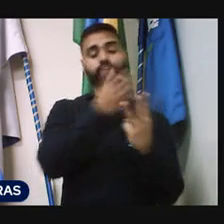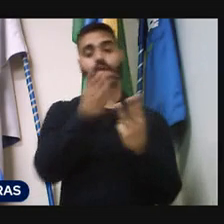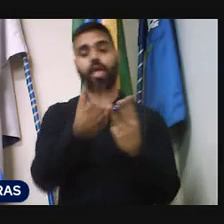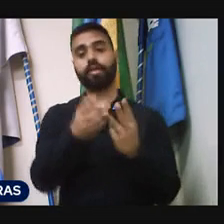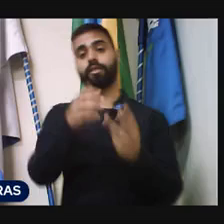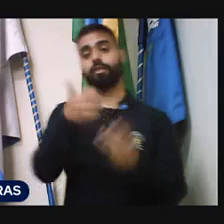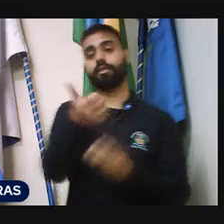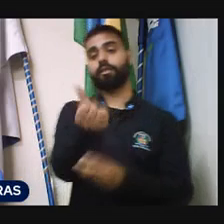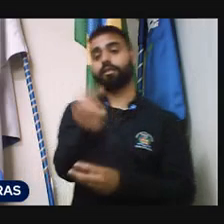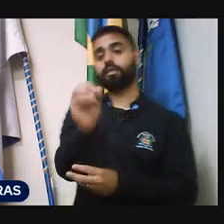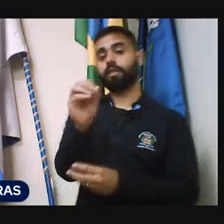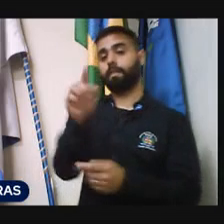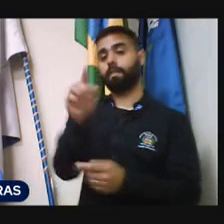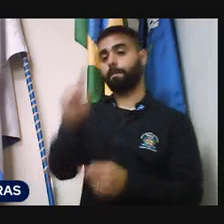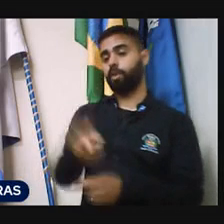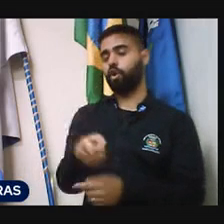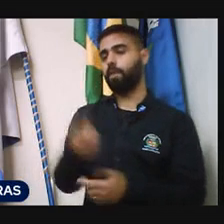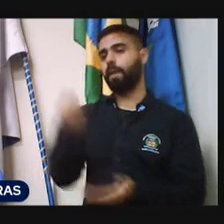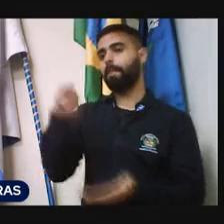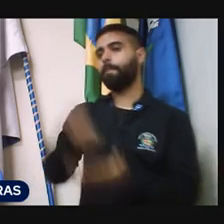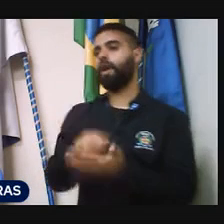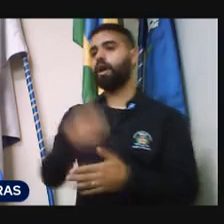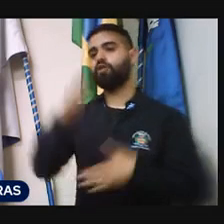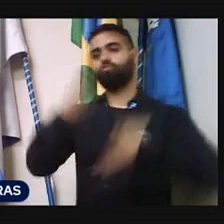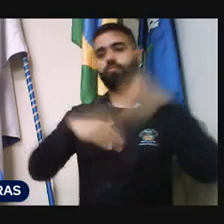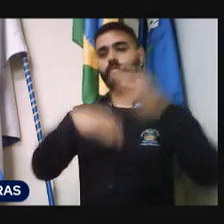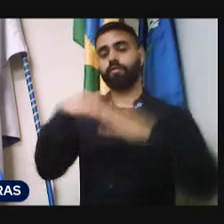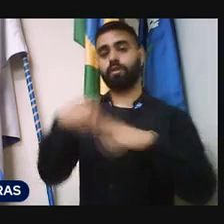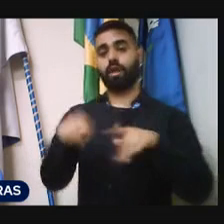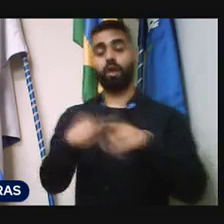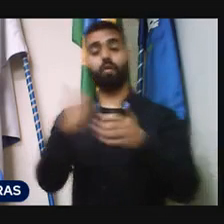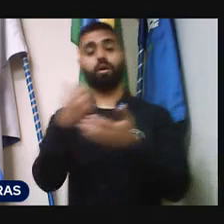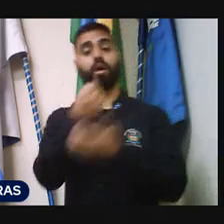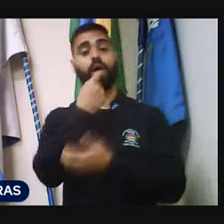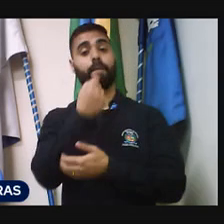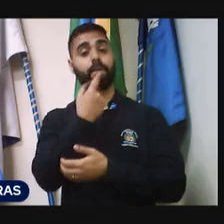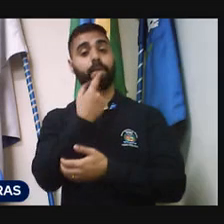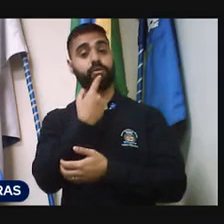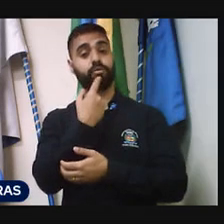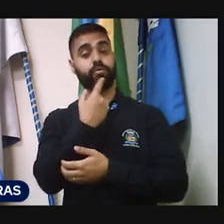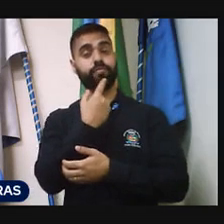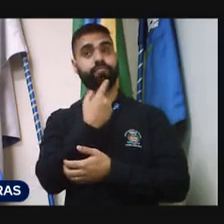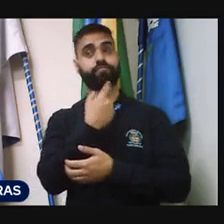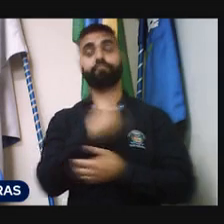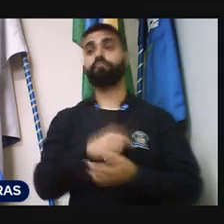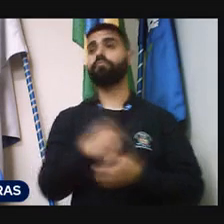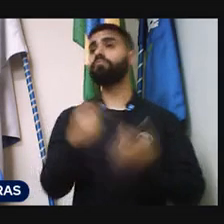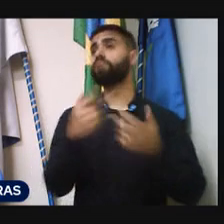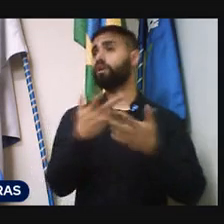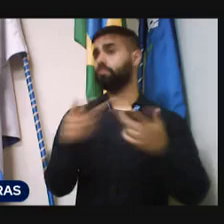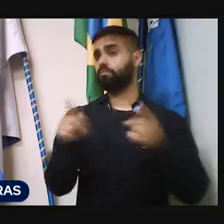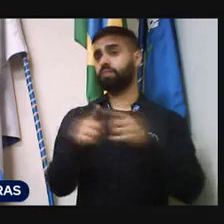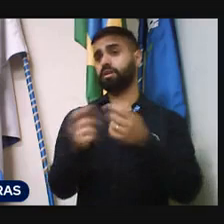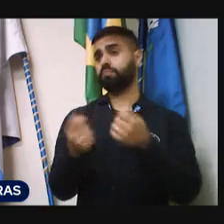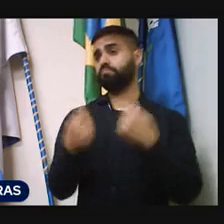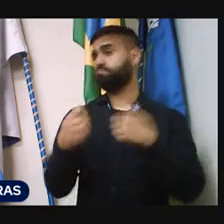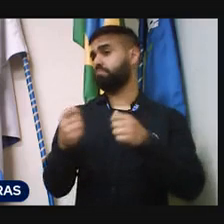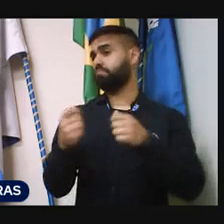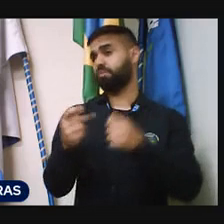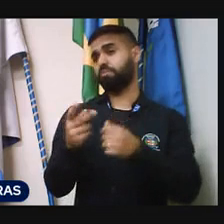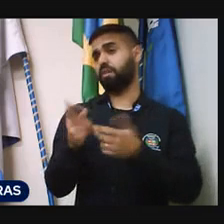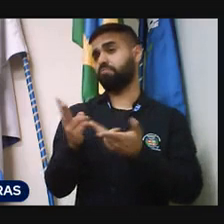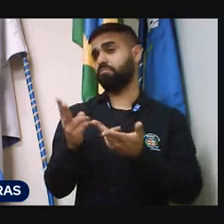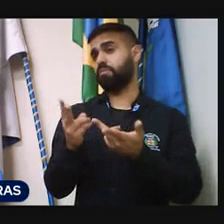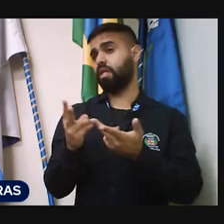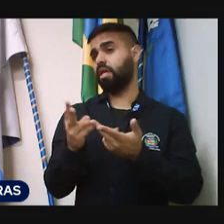para pagar profissionais materiais e medicamentos e todas as outras coisas que precisam a manter um